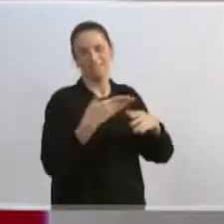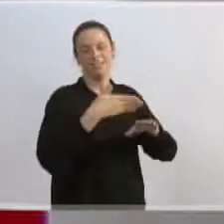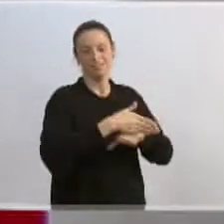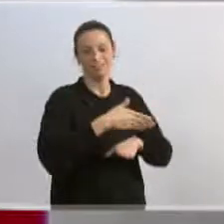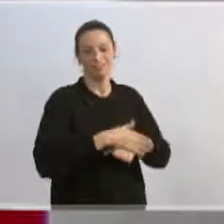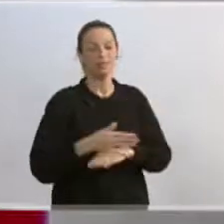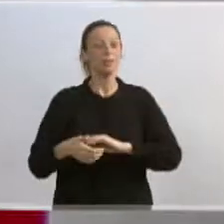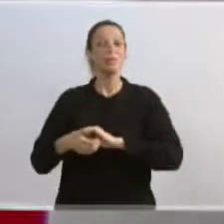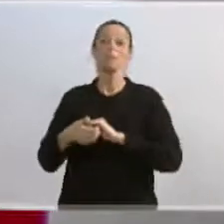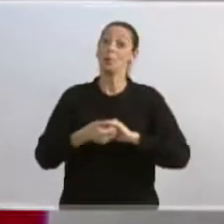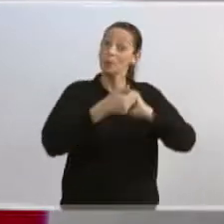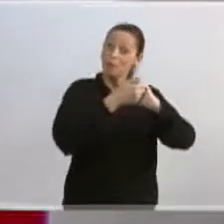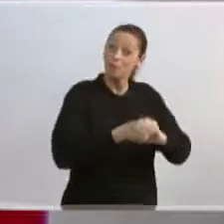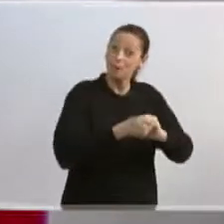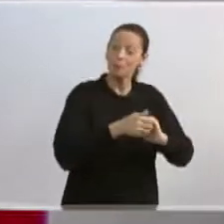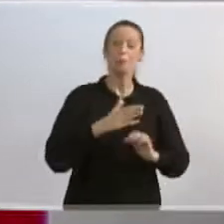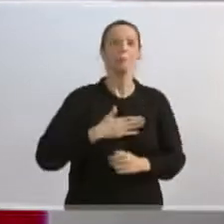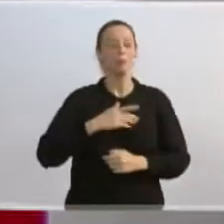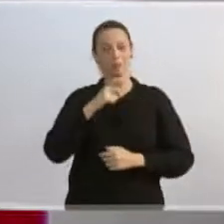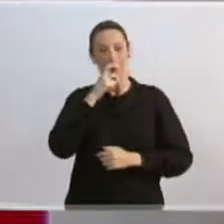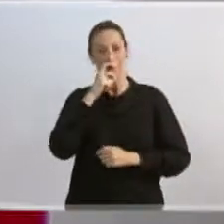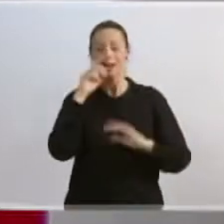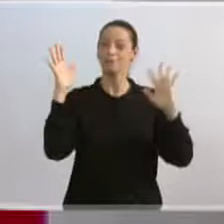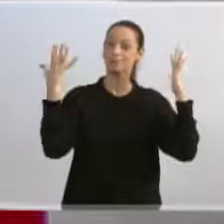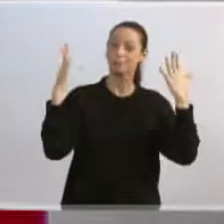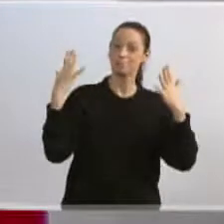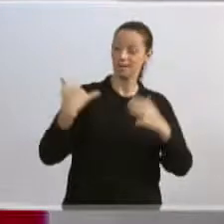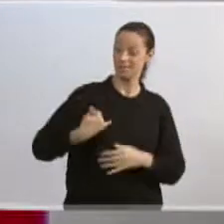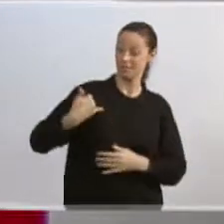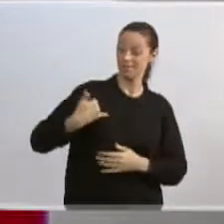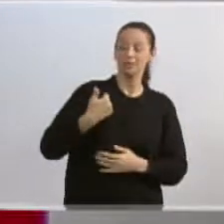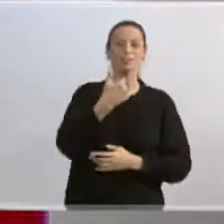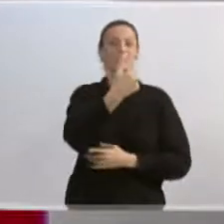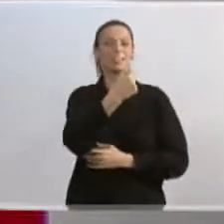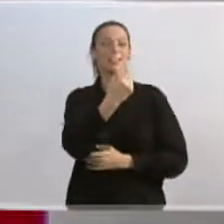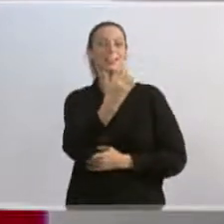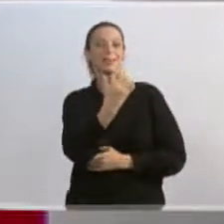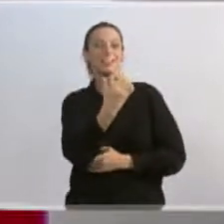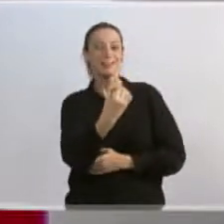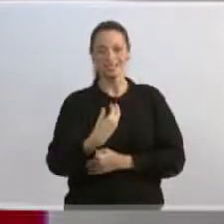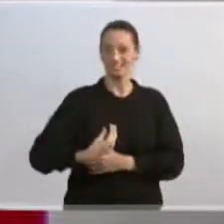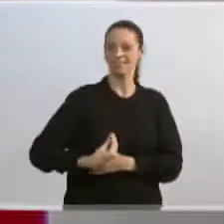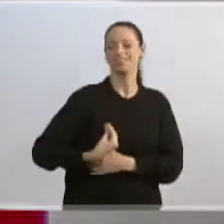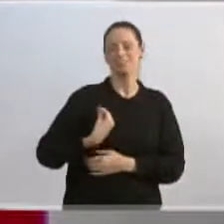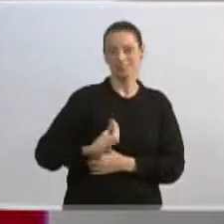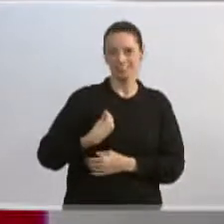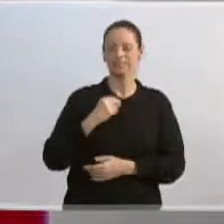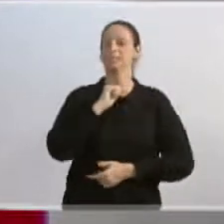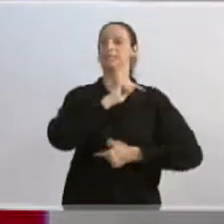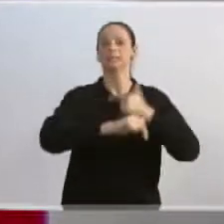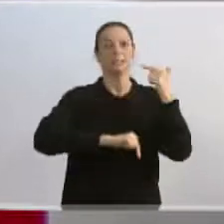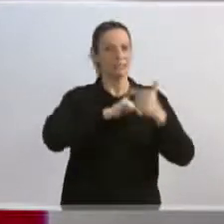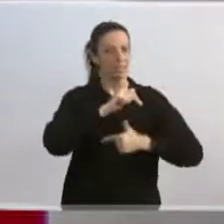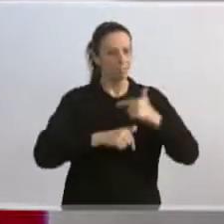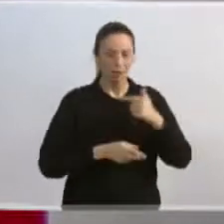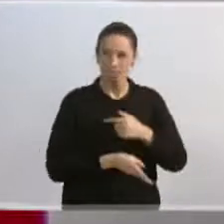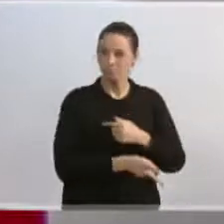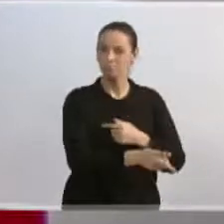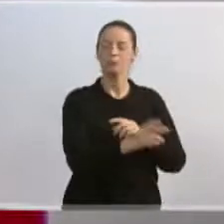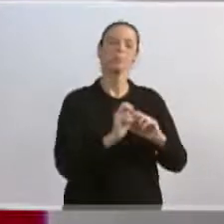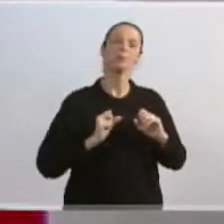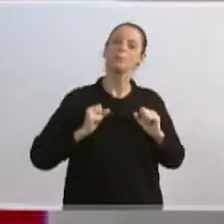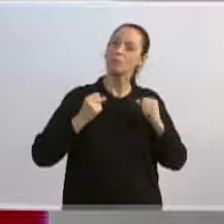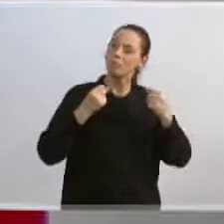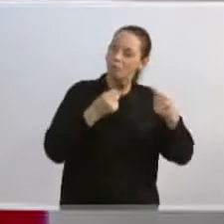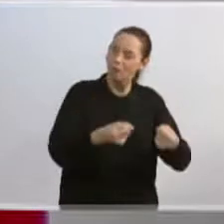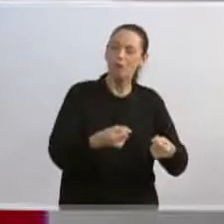cumprimentos ao meu pai que celebrou 76 anos de vida com muito trabalho ainda se dedica